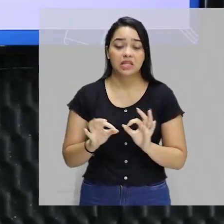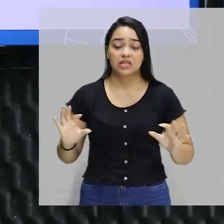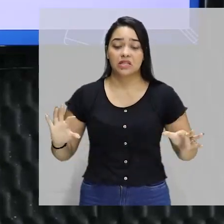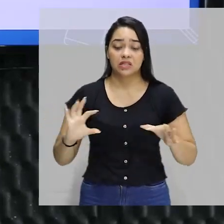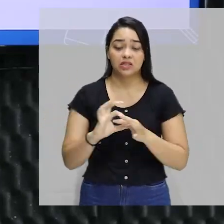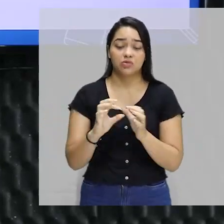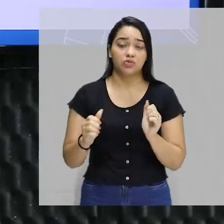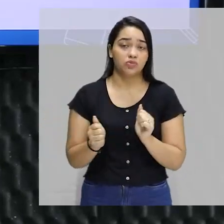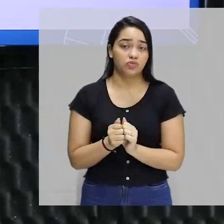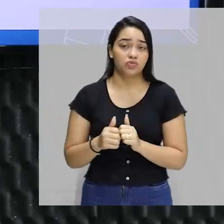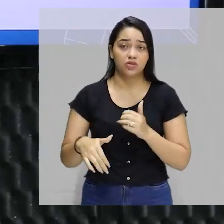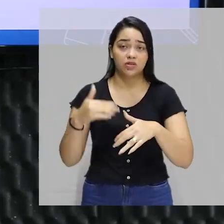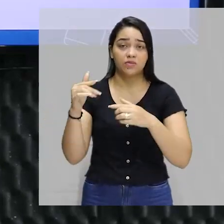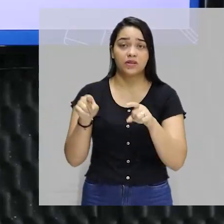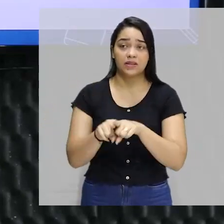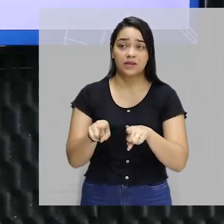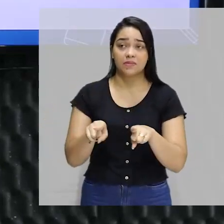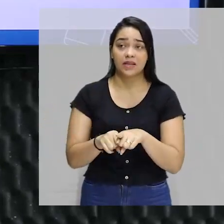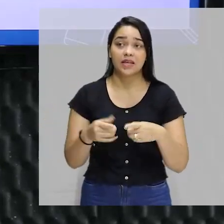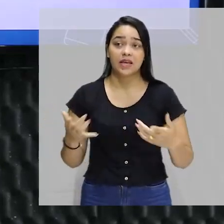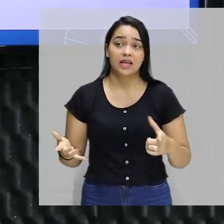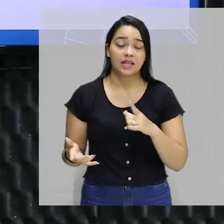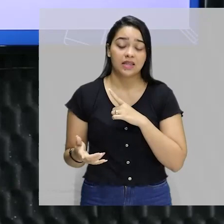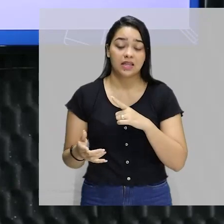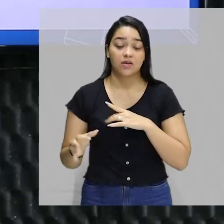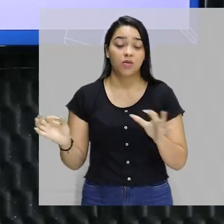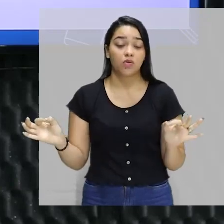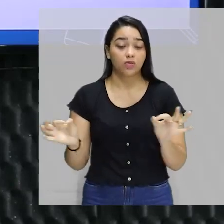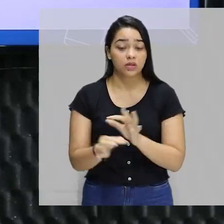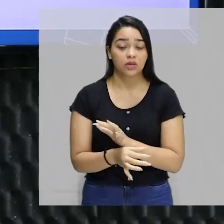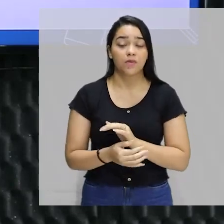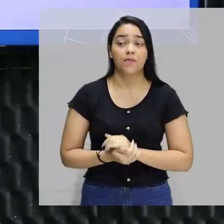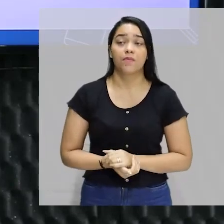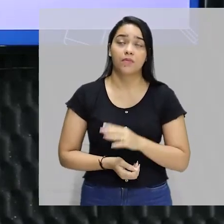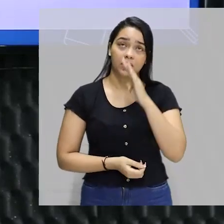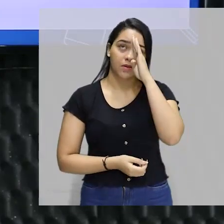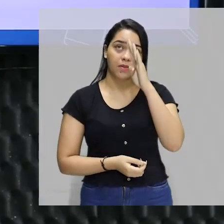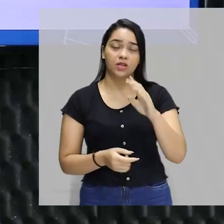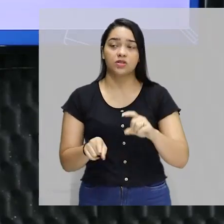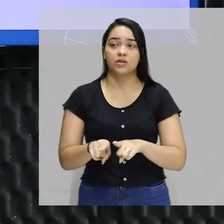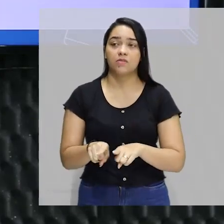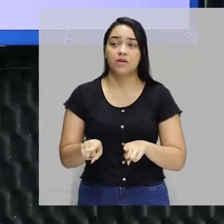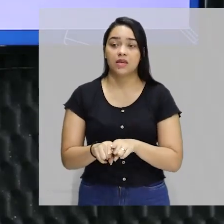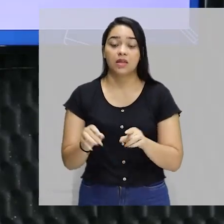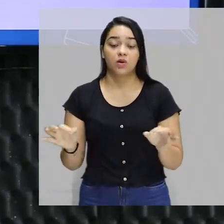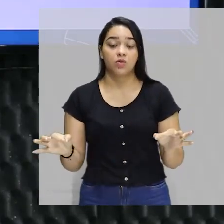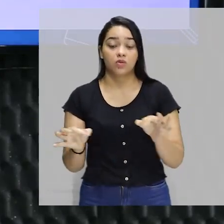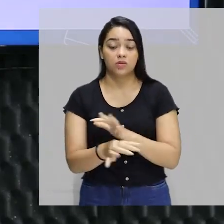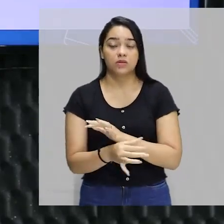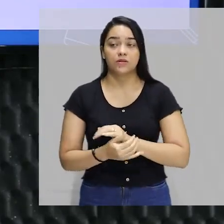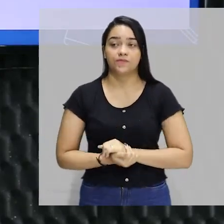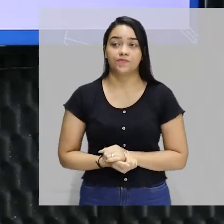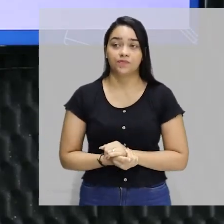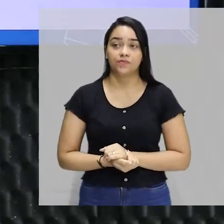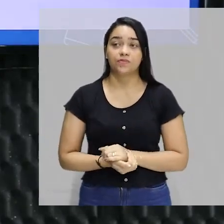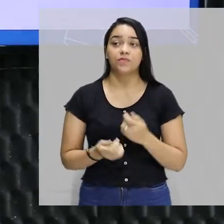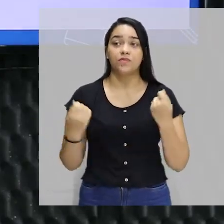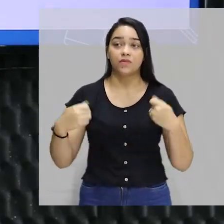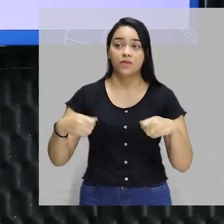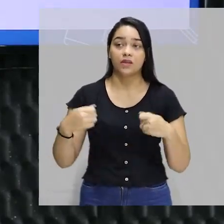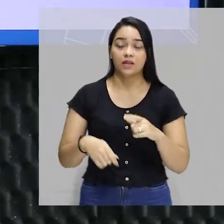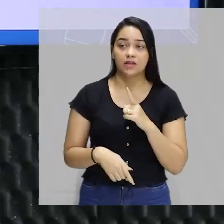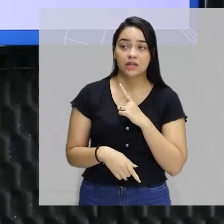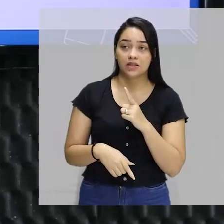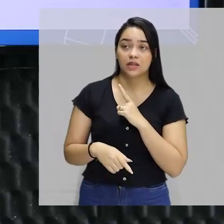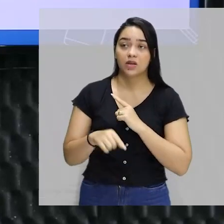com o desenvolvimento e muito menos com a conclusão. Principalmente na conclusão. A conclusão ela deve ser uma